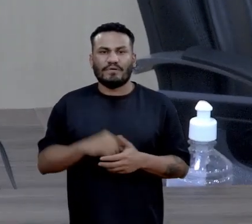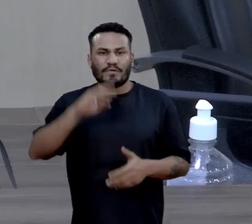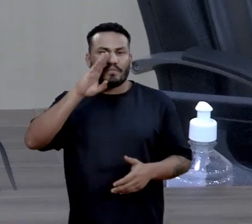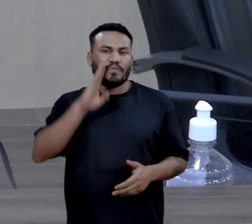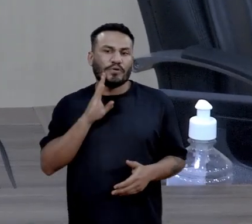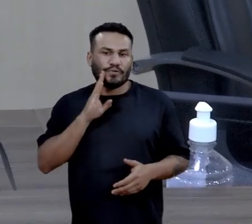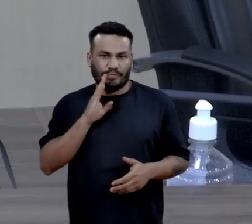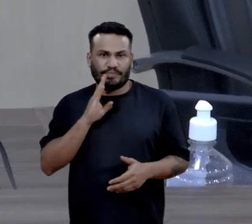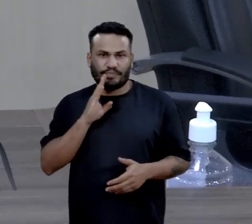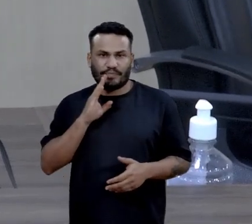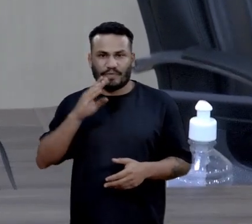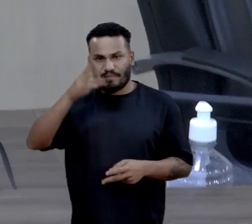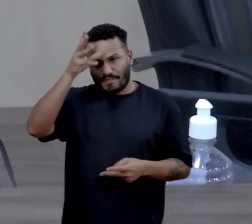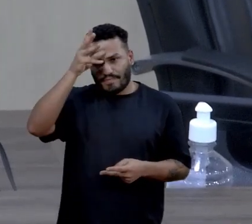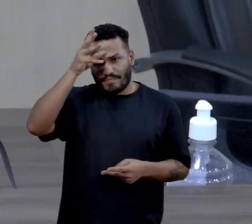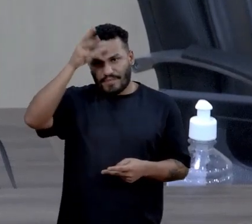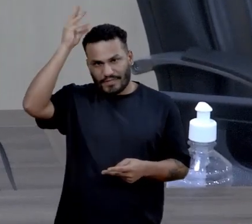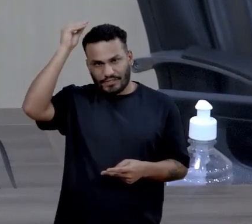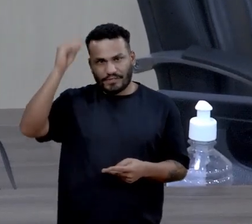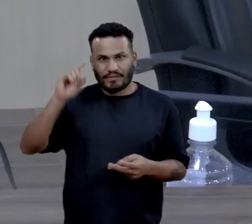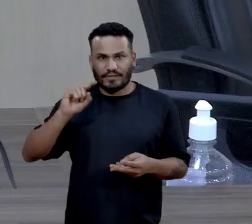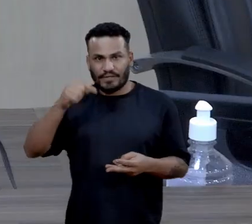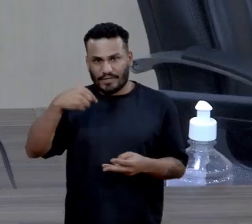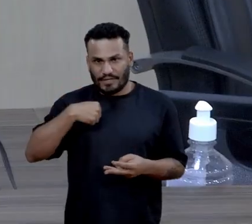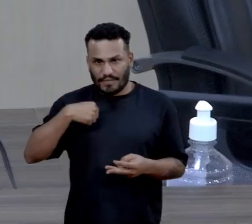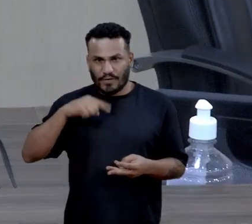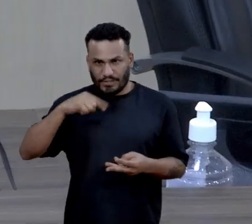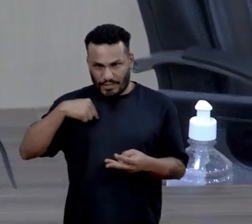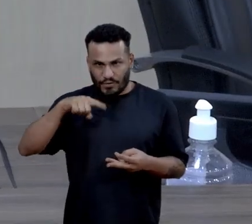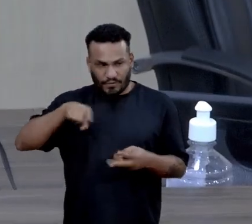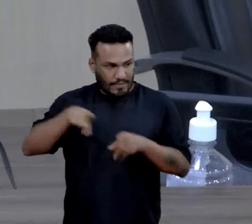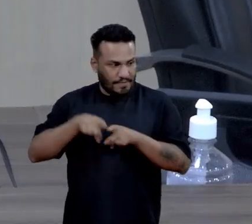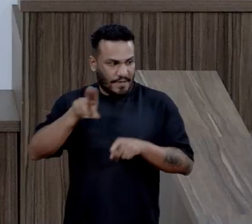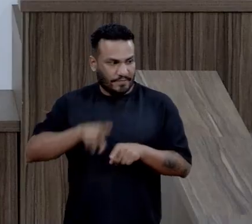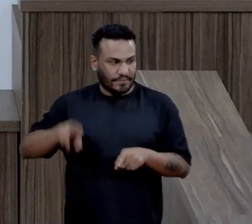Brunuim, vereador Matias, e depois eu vou fazer o meu uso da palavra.